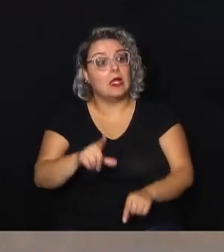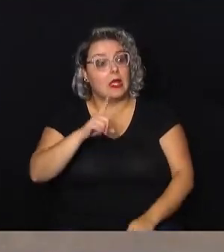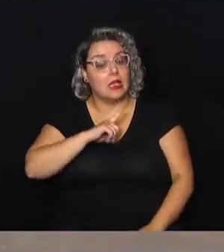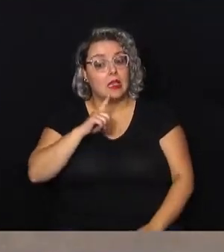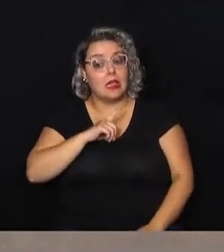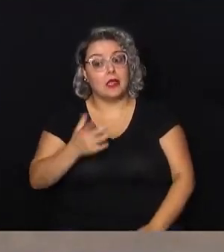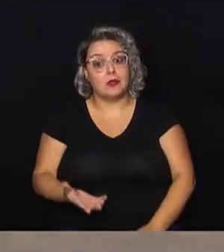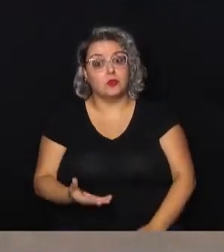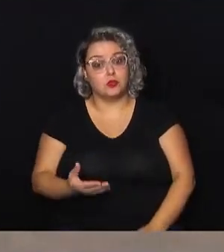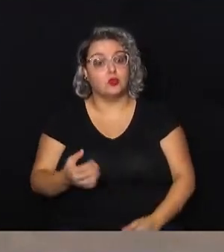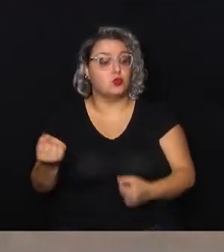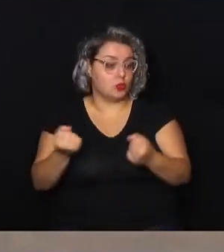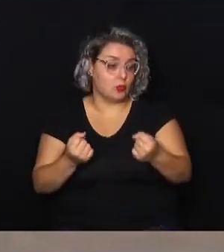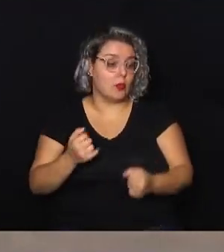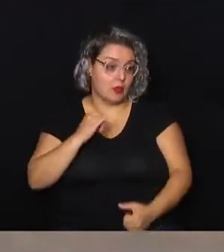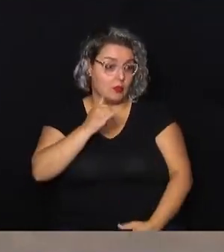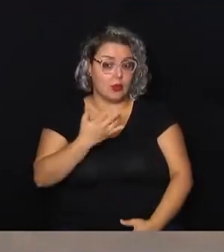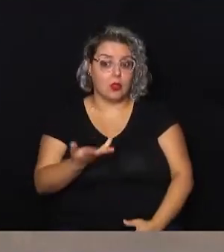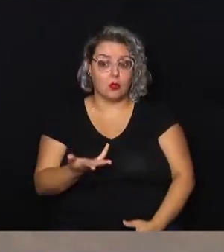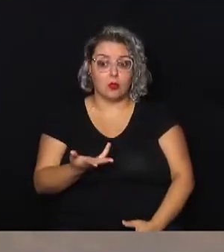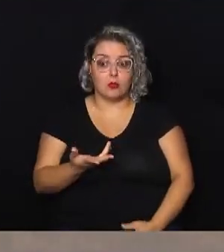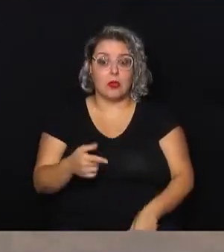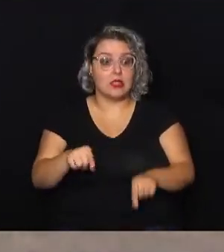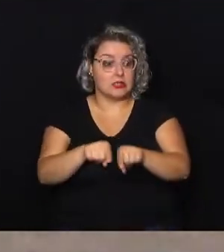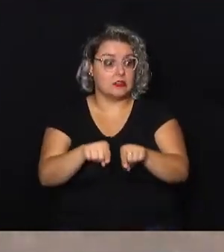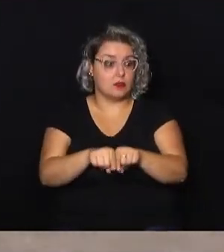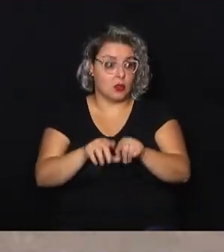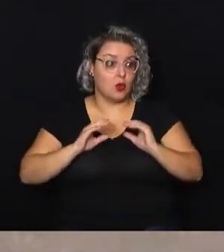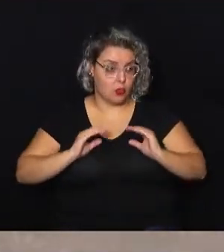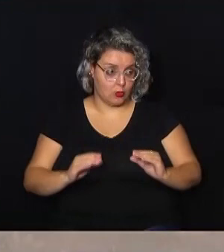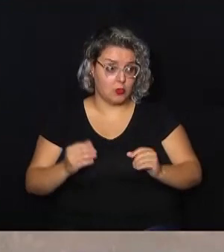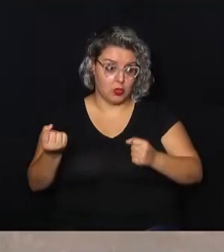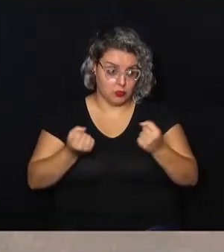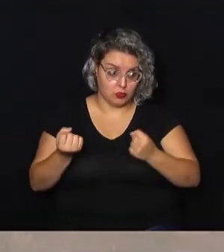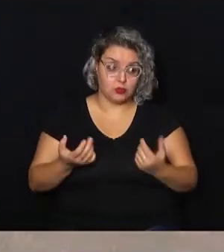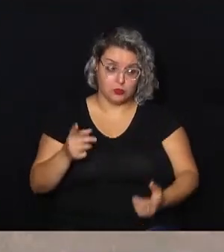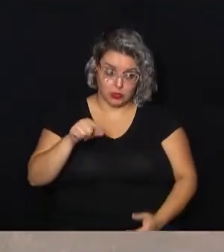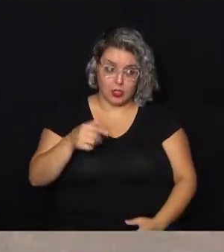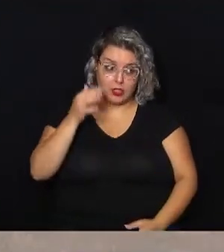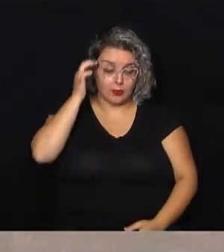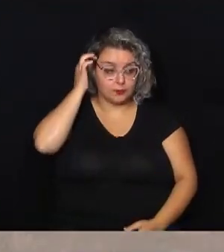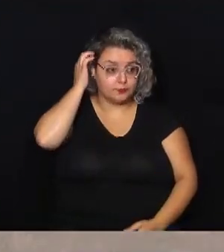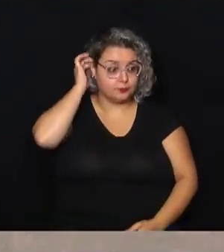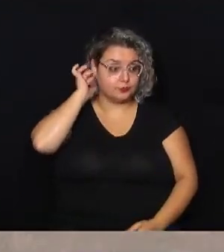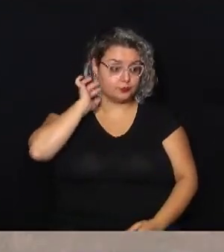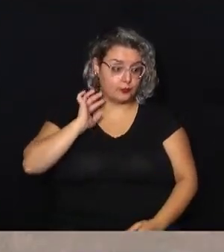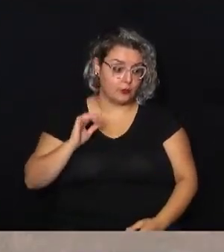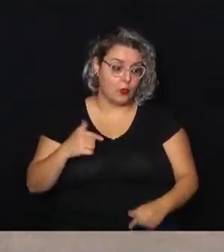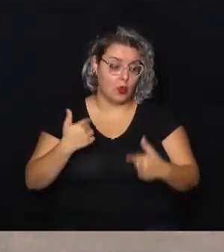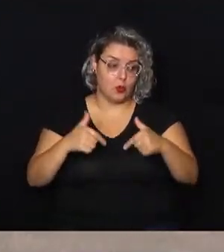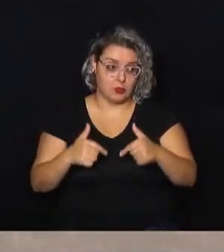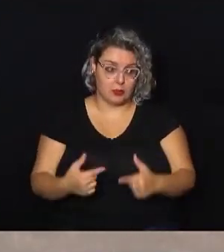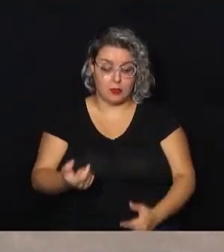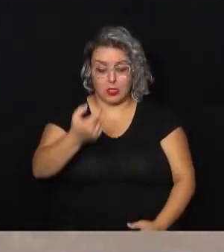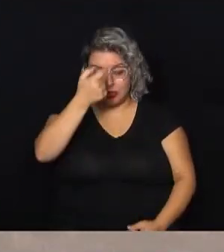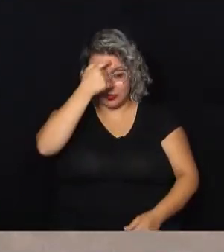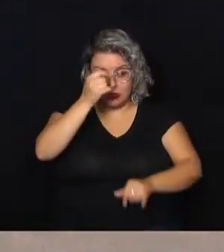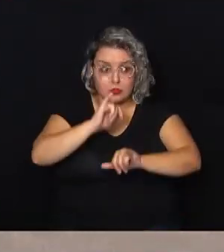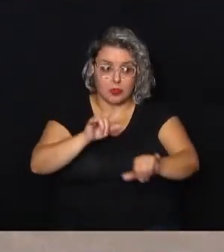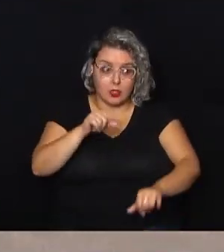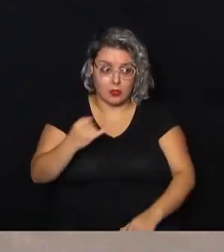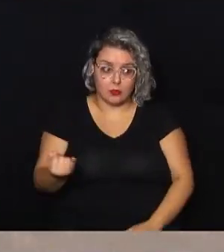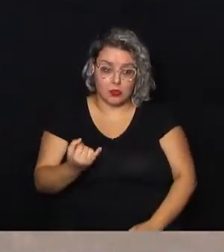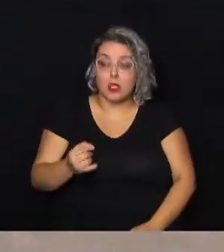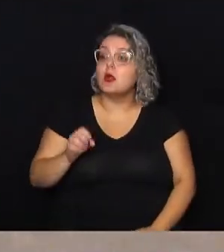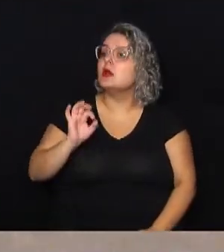senhor mencionou, mas também a questão comportamental do motorista, não é? Um trabalho de conscientização também é importante.